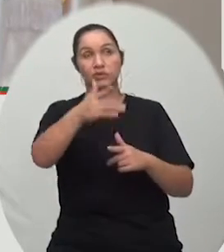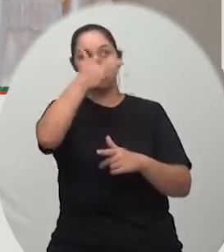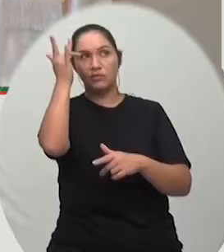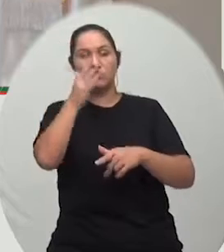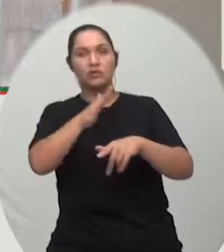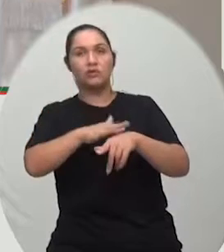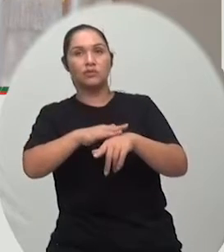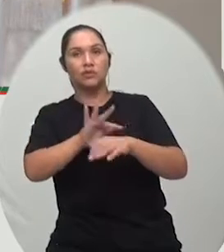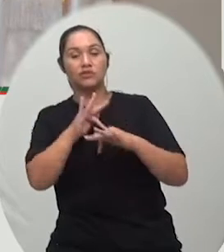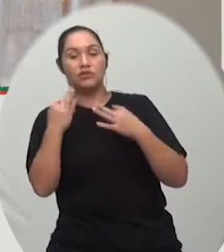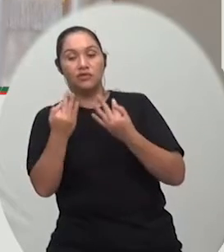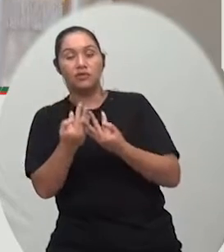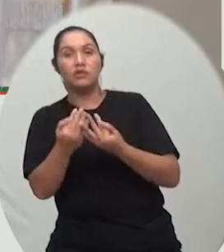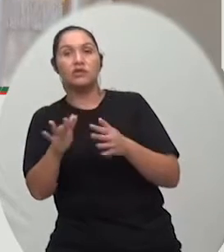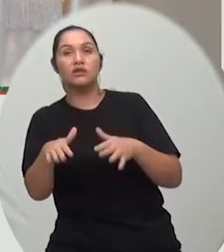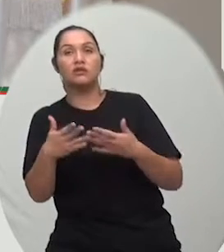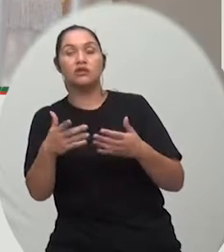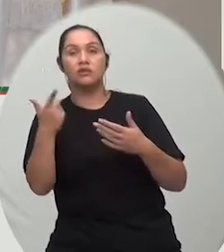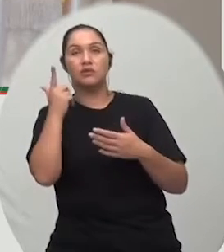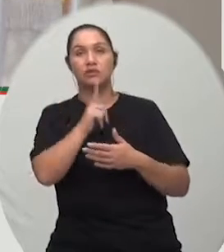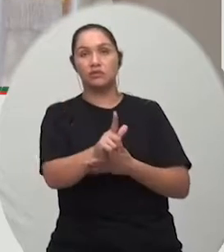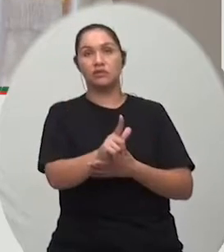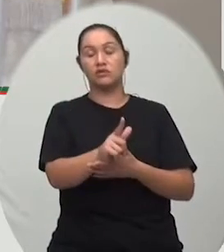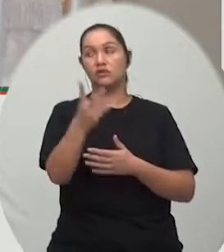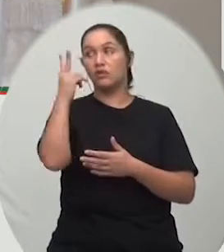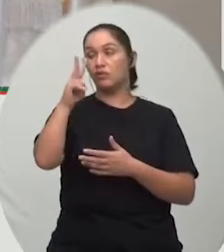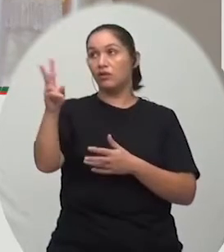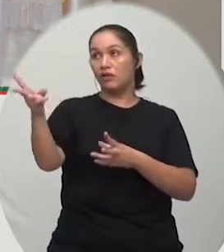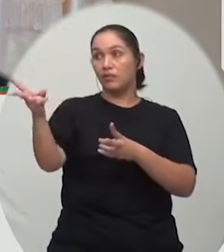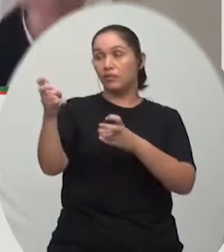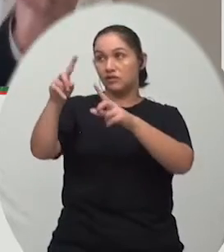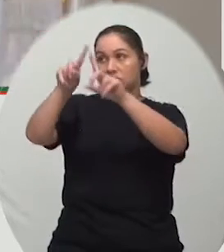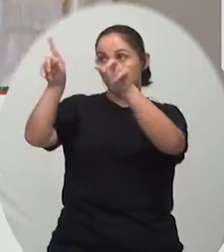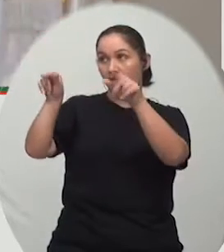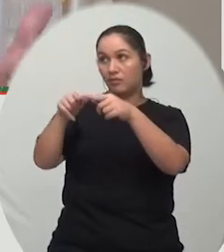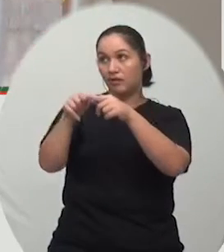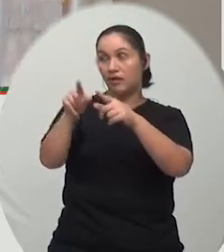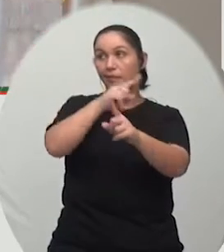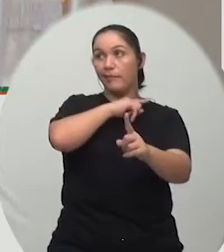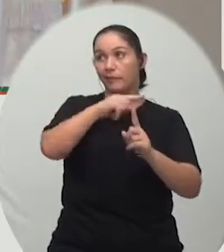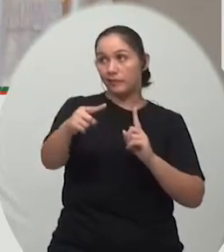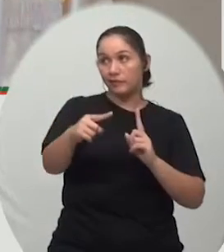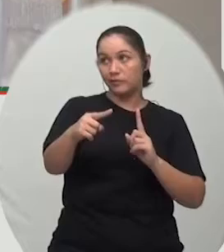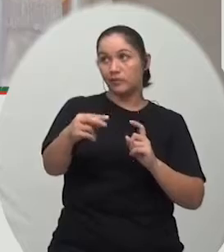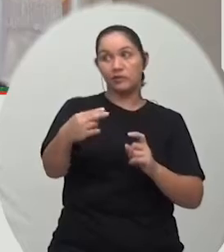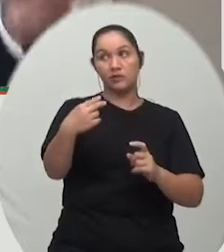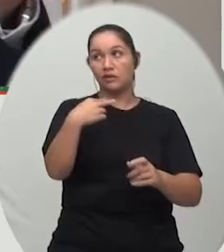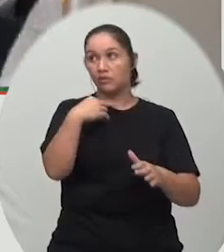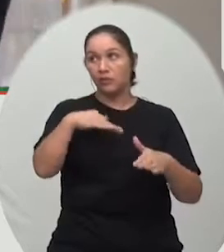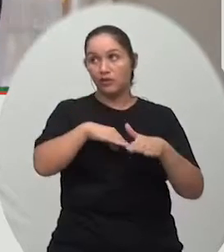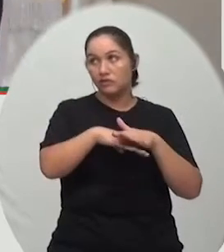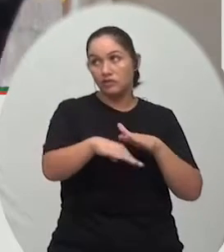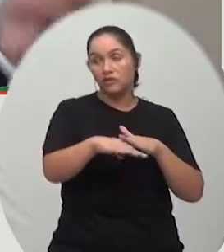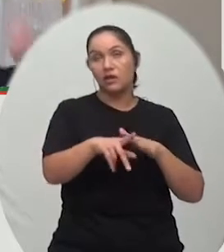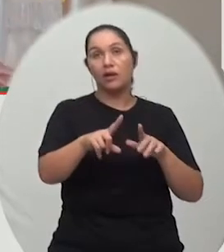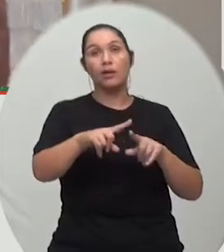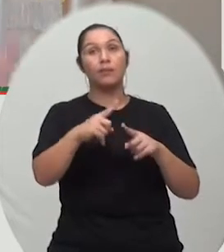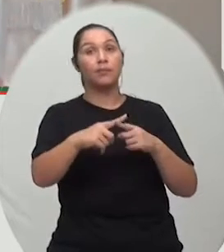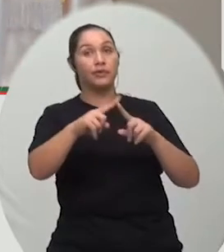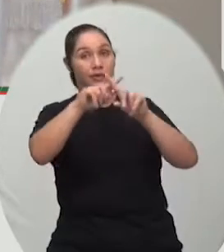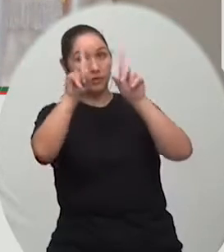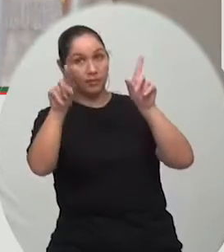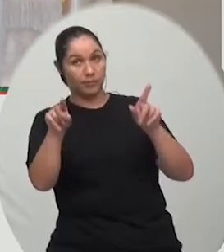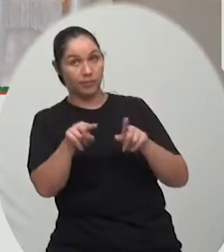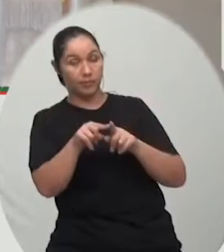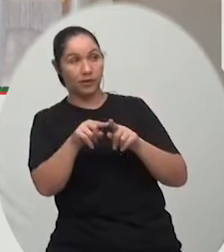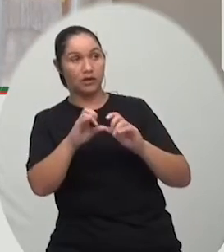internada no hospital, ele consiga ver que ali realmente é um local proibido. Porque aquelas placas são visíveis? Claro